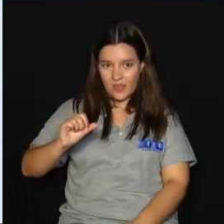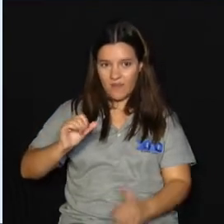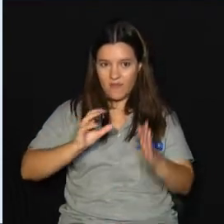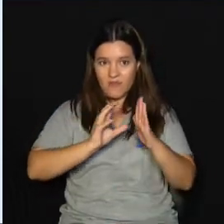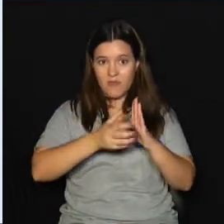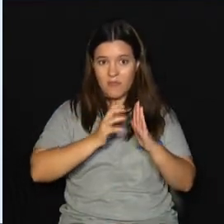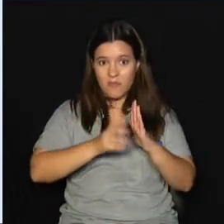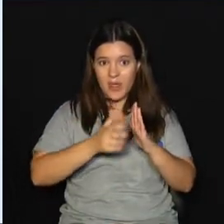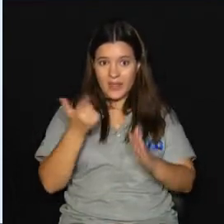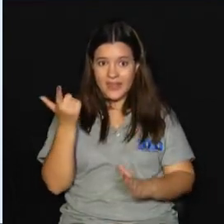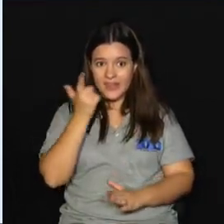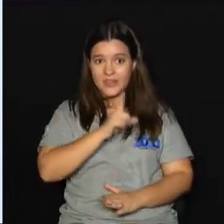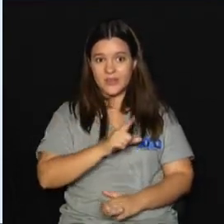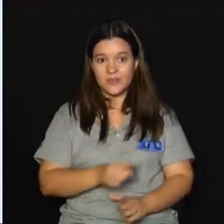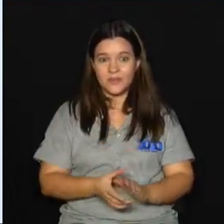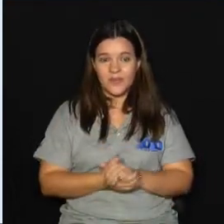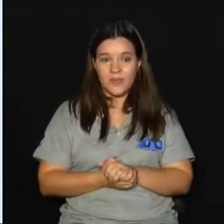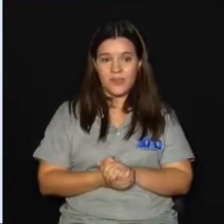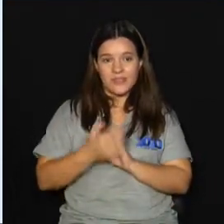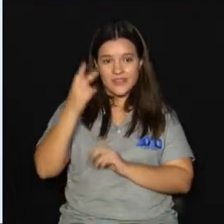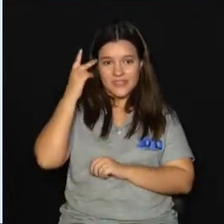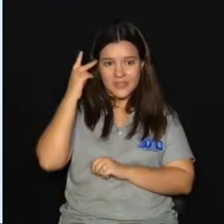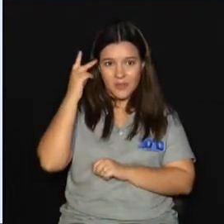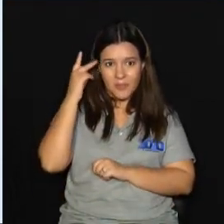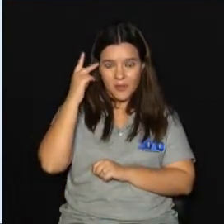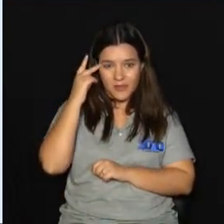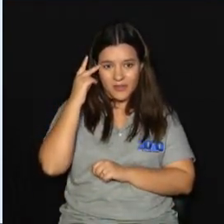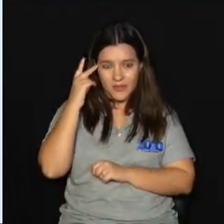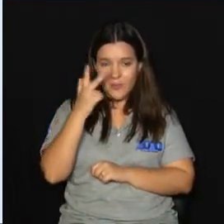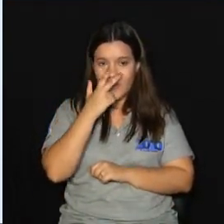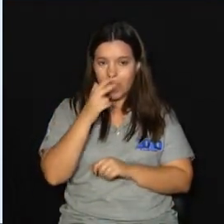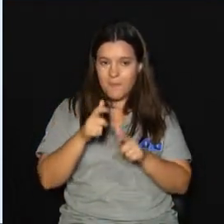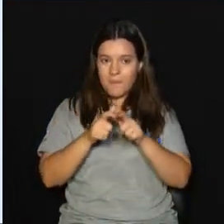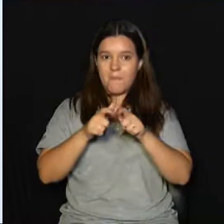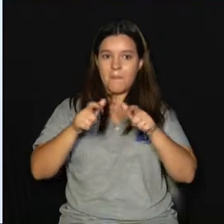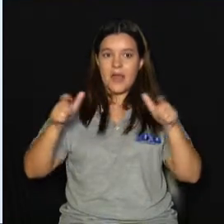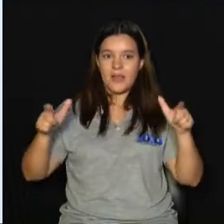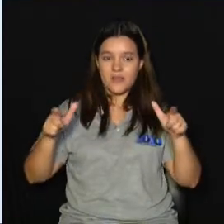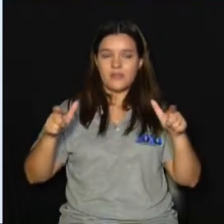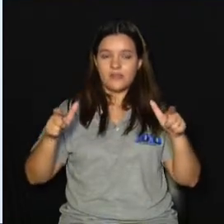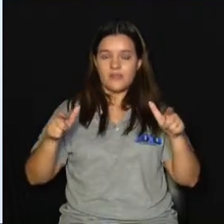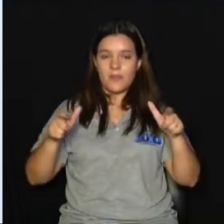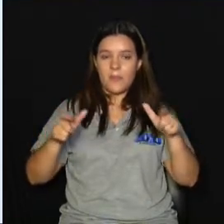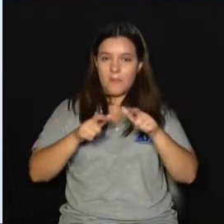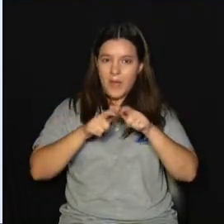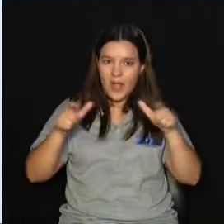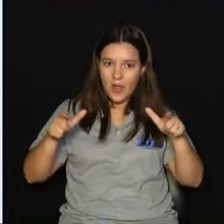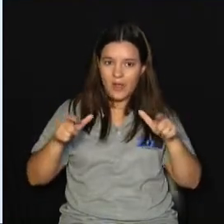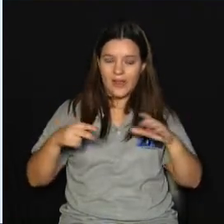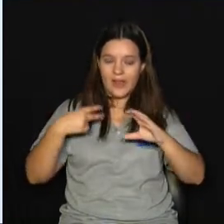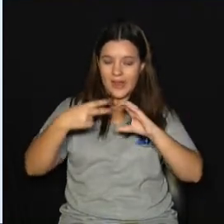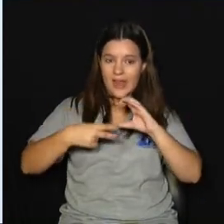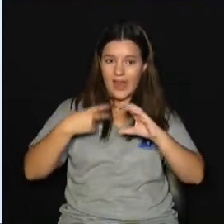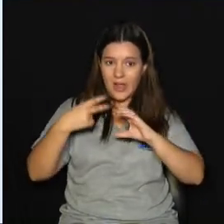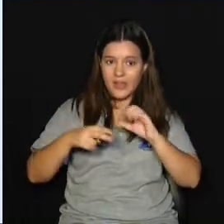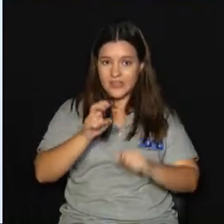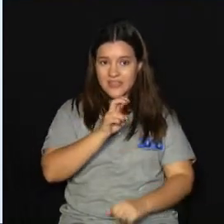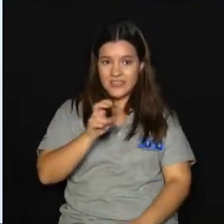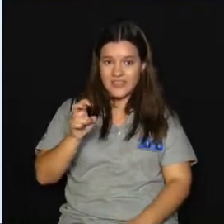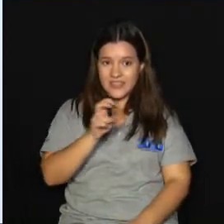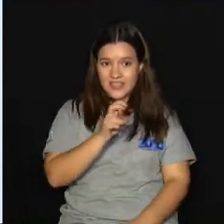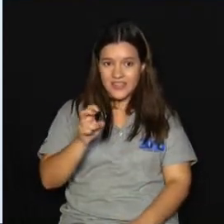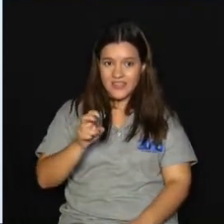nessa última eleição. Em São Paulo, para ter uma ideia, que é a maior assembleia, né, que é a maior câmara com 55 cadeiras, a gente